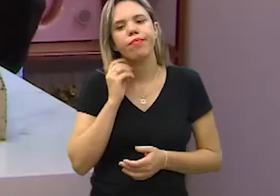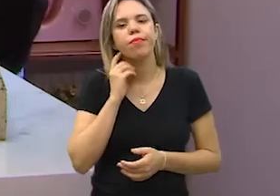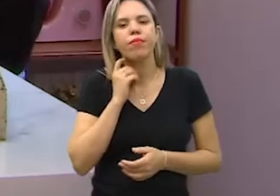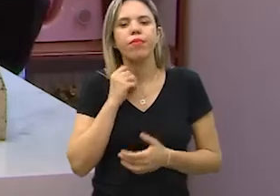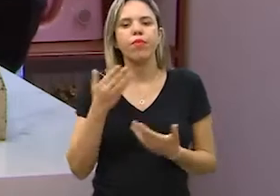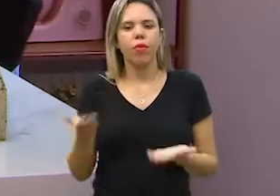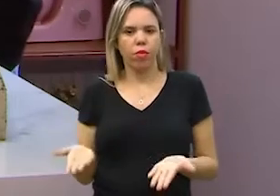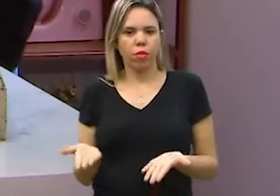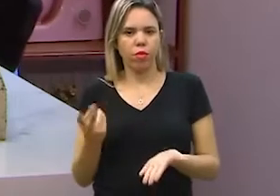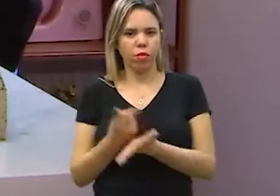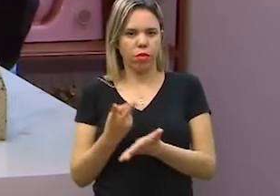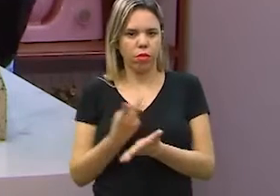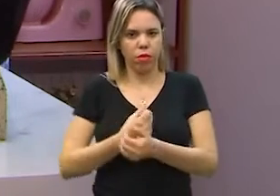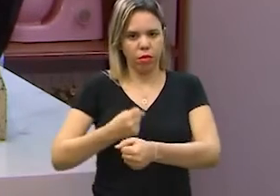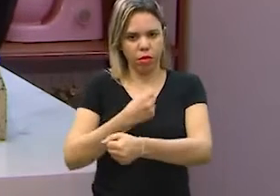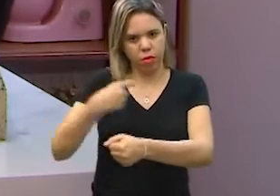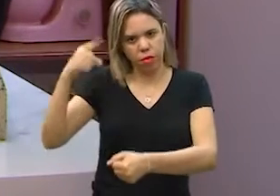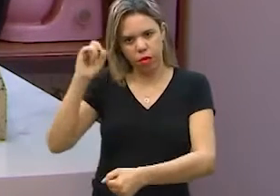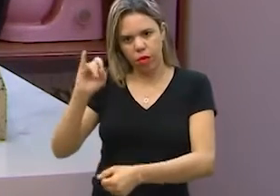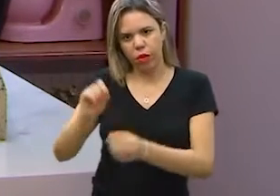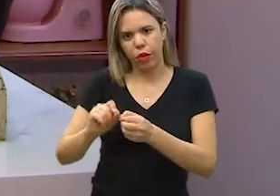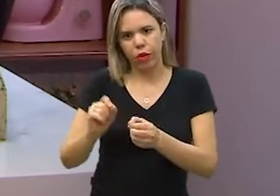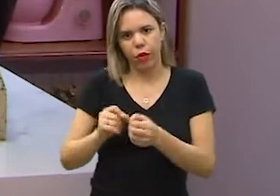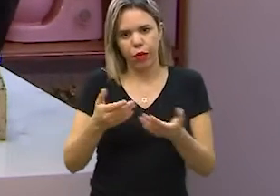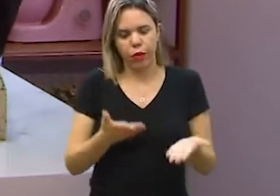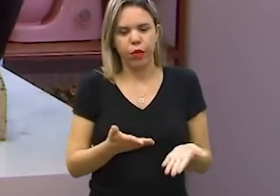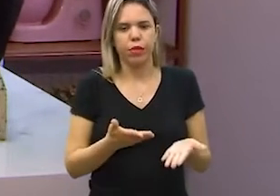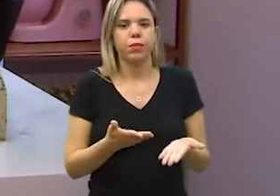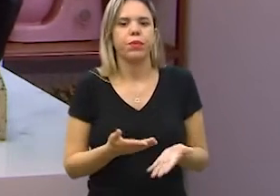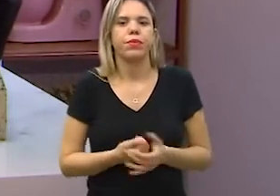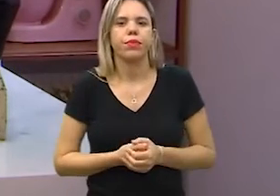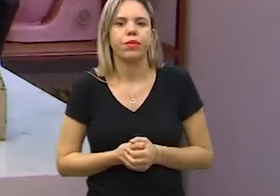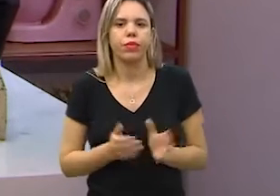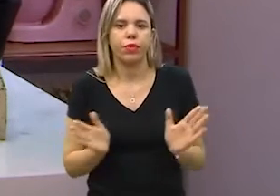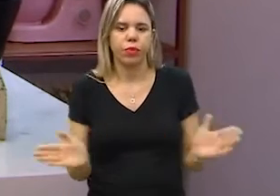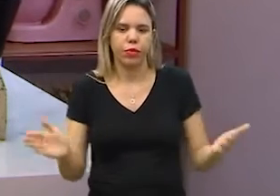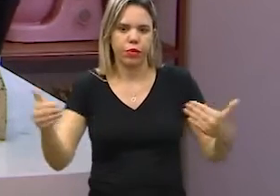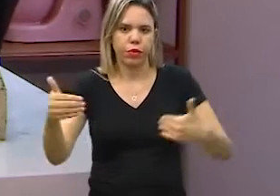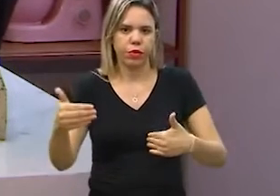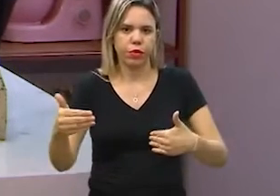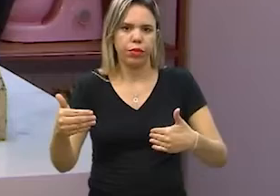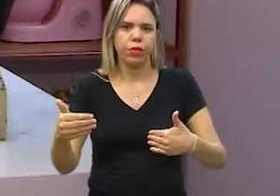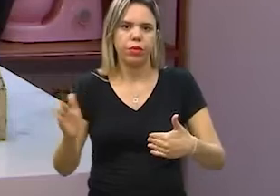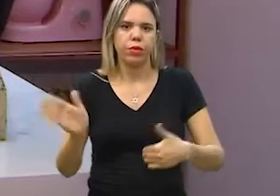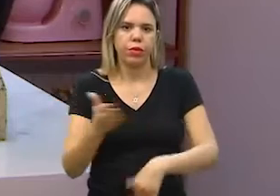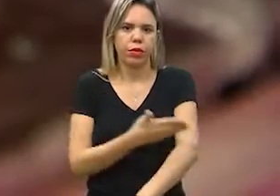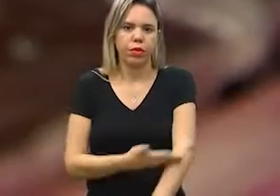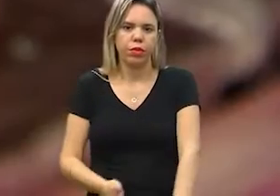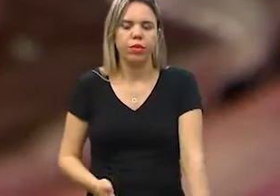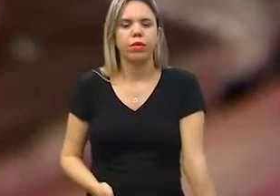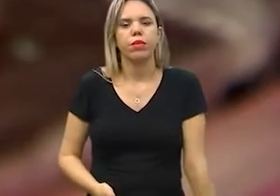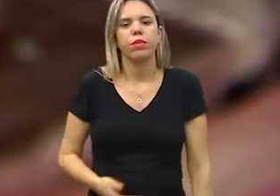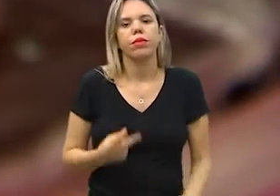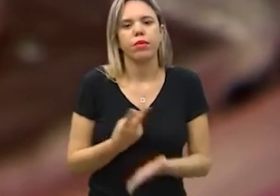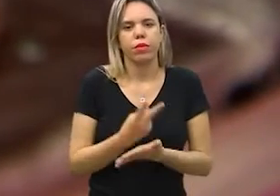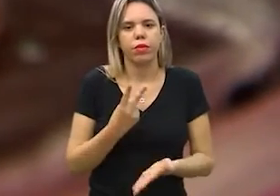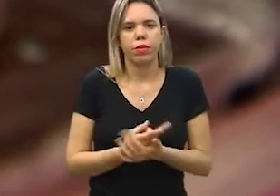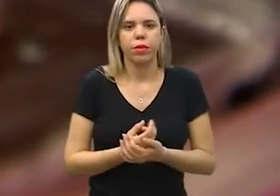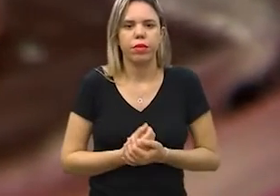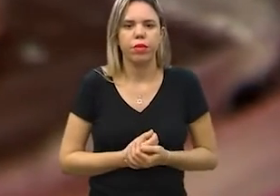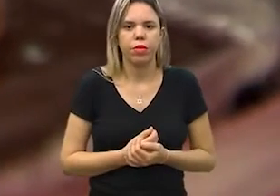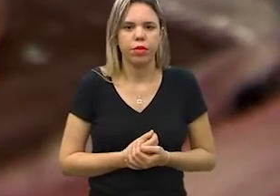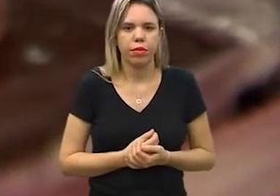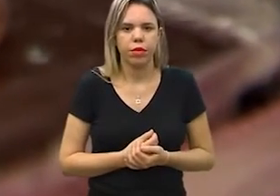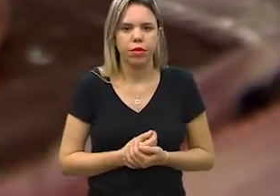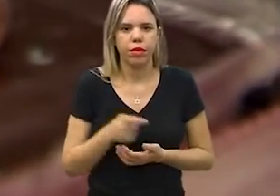Bom, essa é a mesma receita se eu for fazer uma forma que a gente já está acostumado. Mesma receita. A mesma receita.